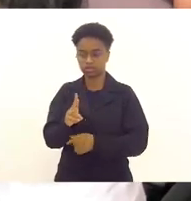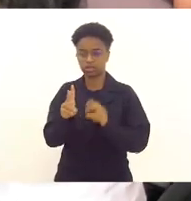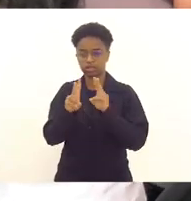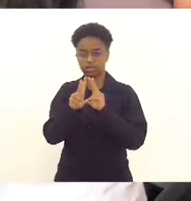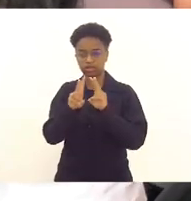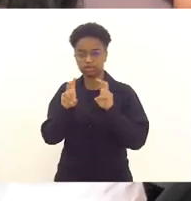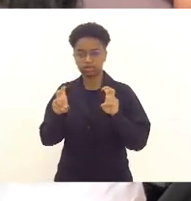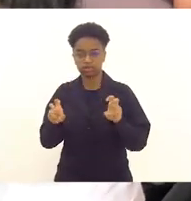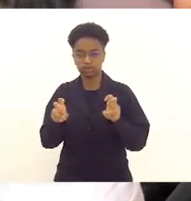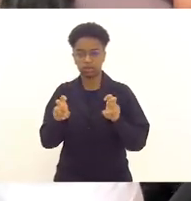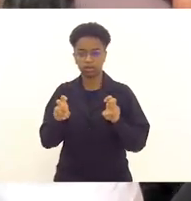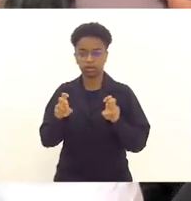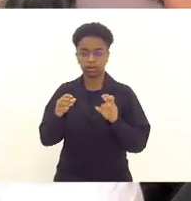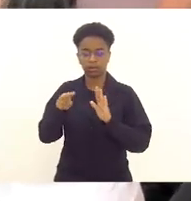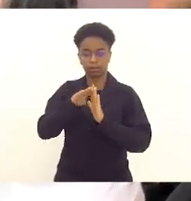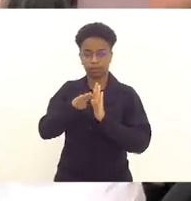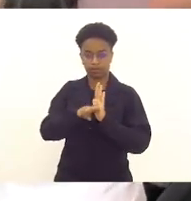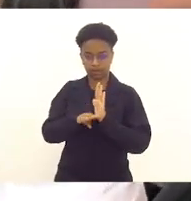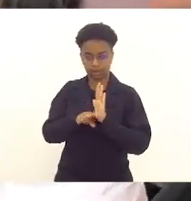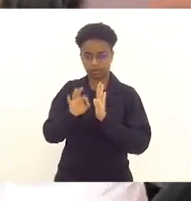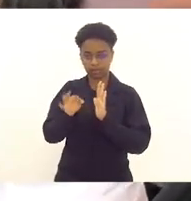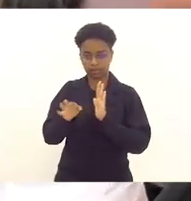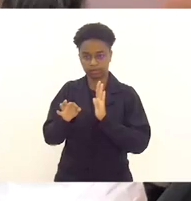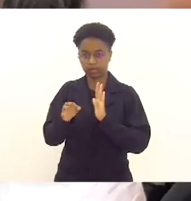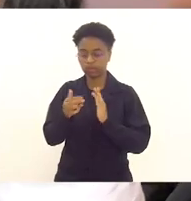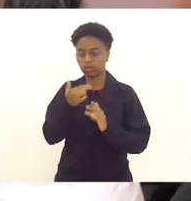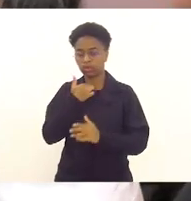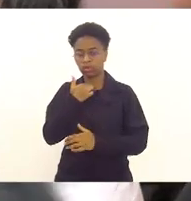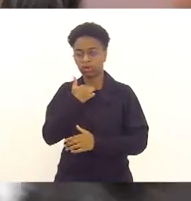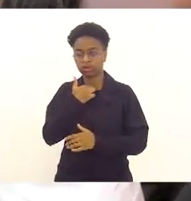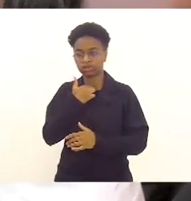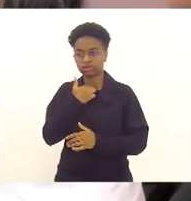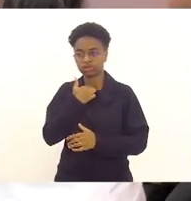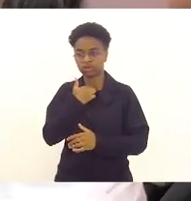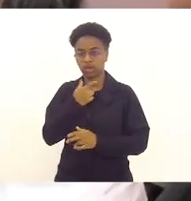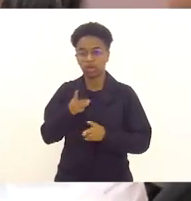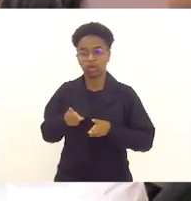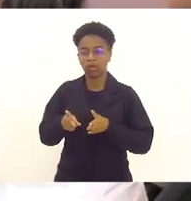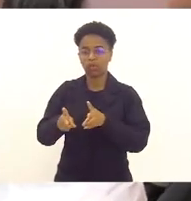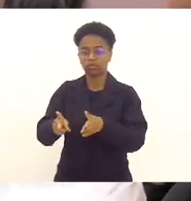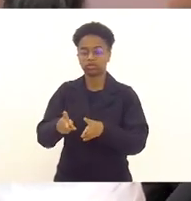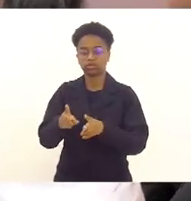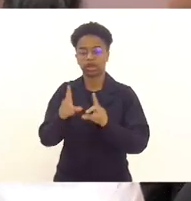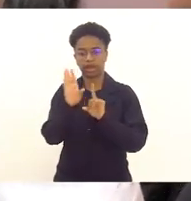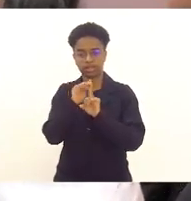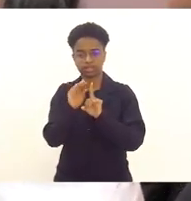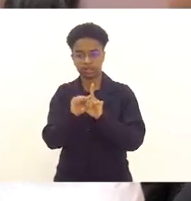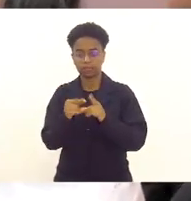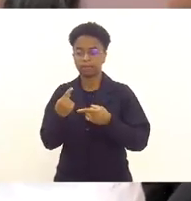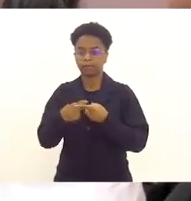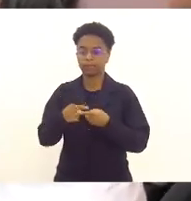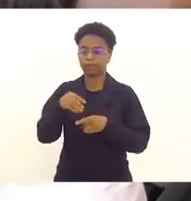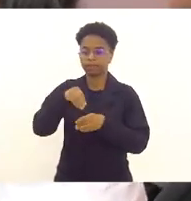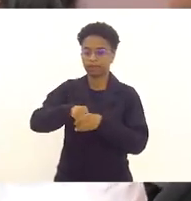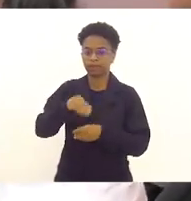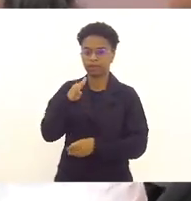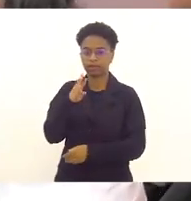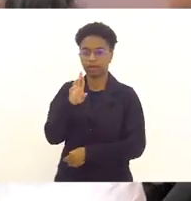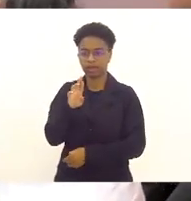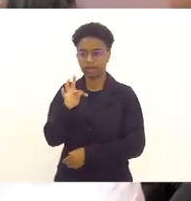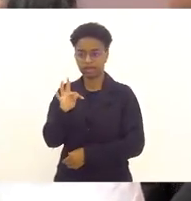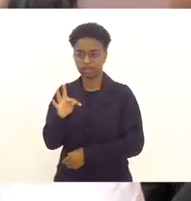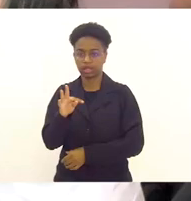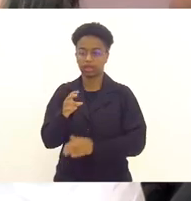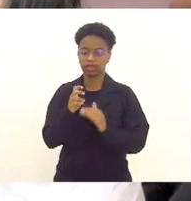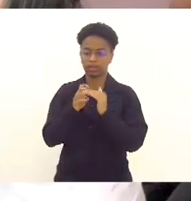a esse programa né Não dê carona ao assédio porque dentro dos brts dos transportes